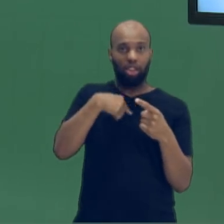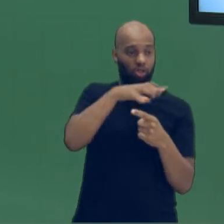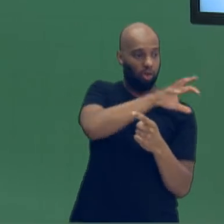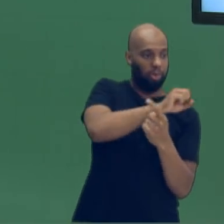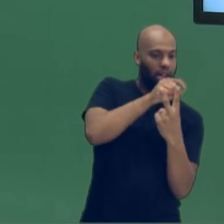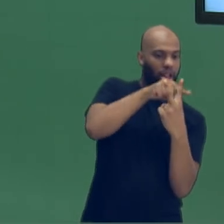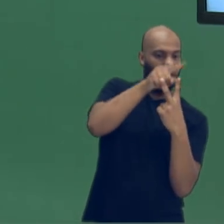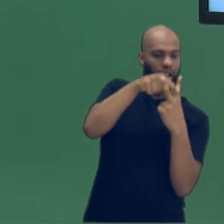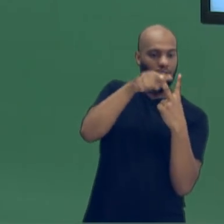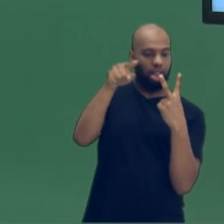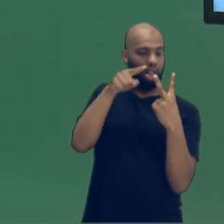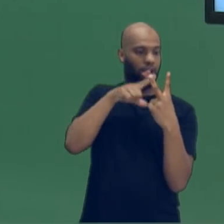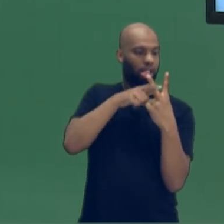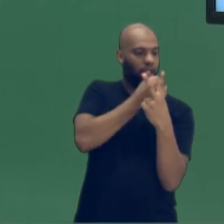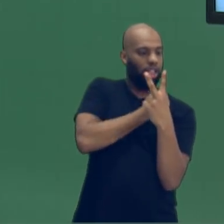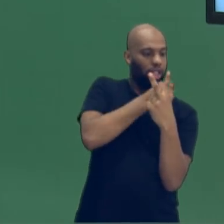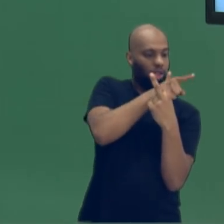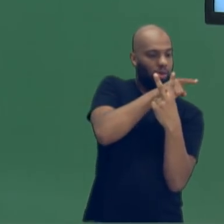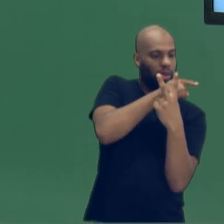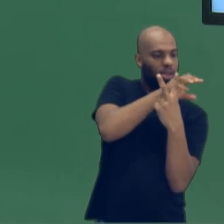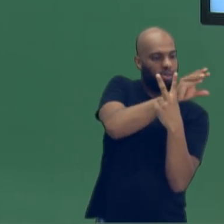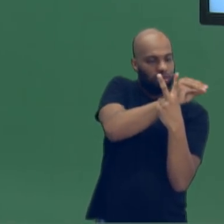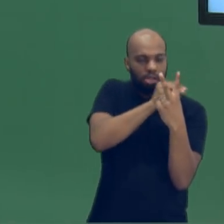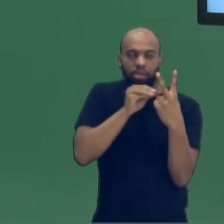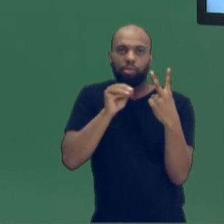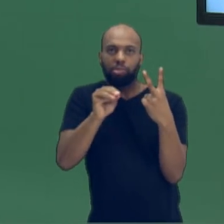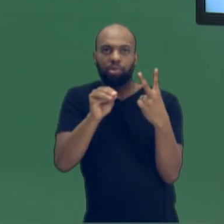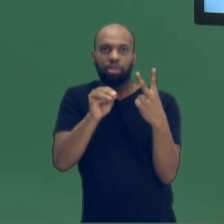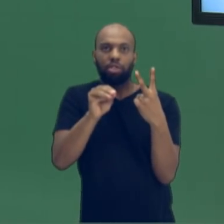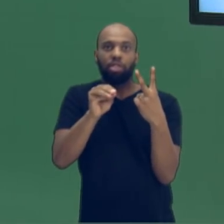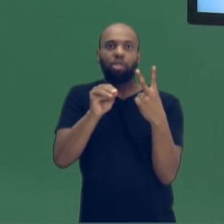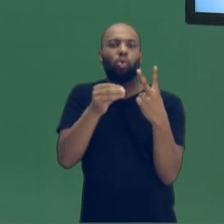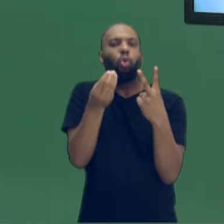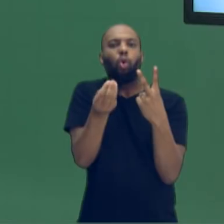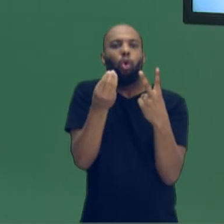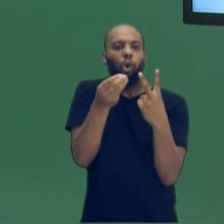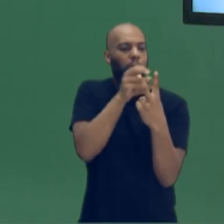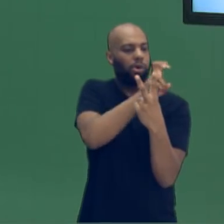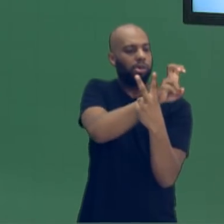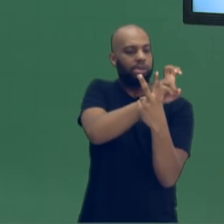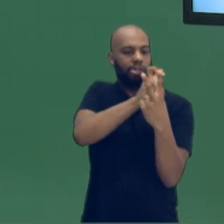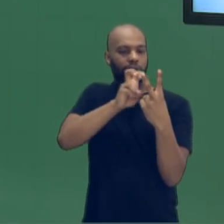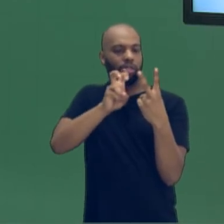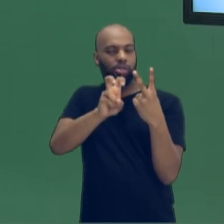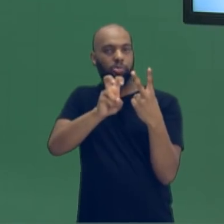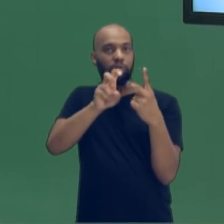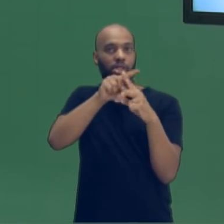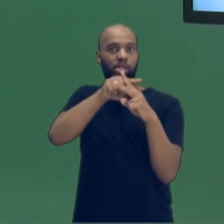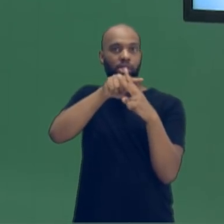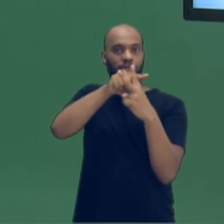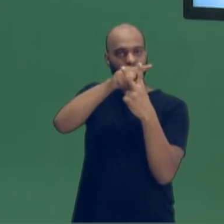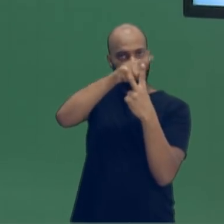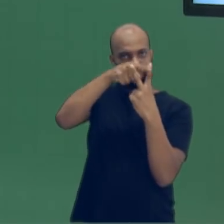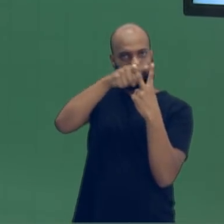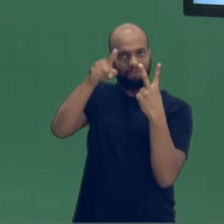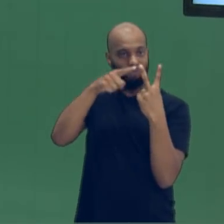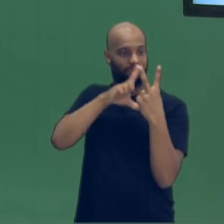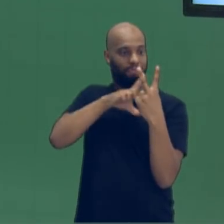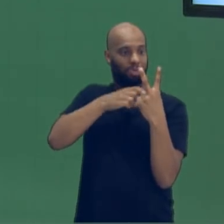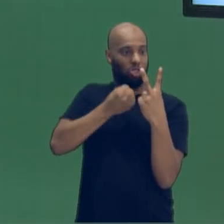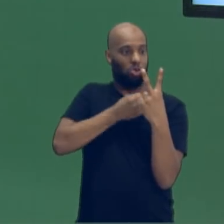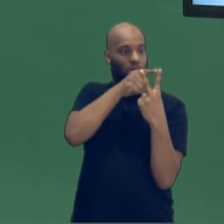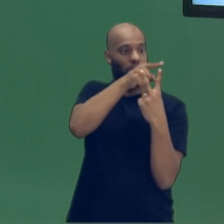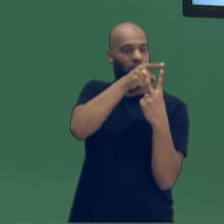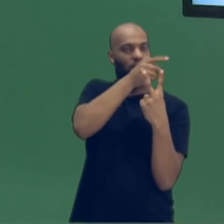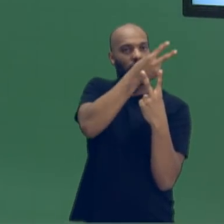número dentro do radical, esse número vai aparecer lá dentro com o expoente correspondente ao índice da